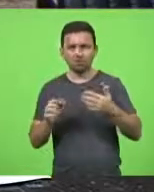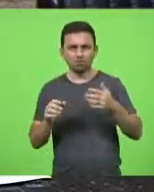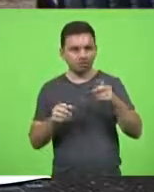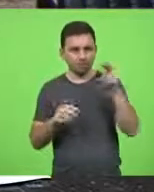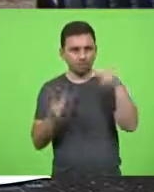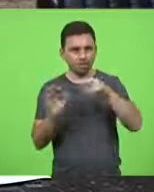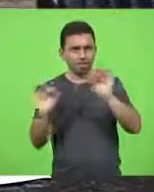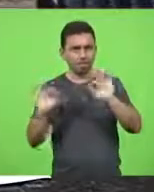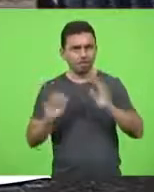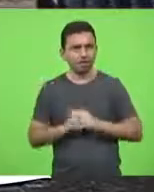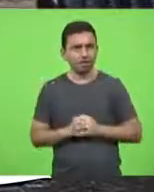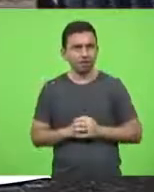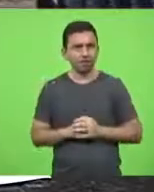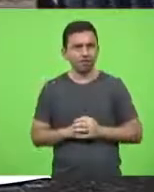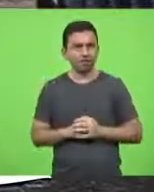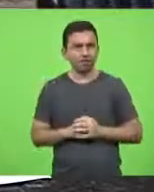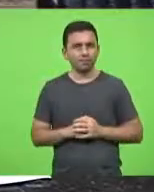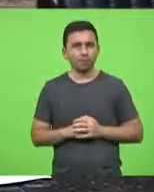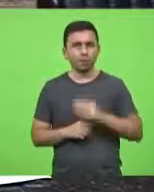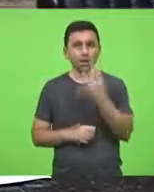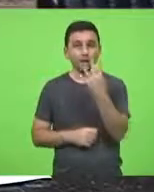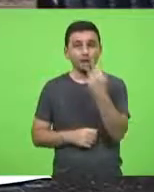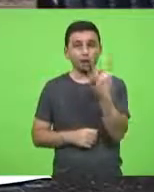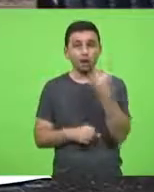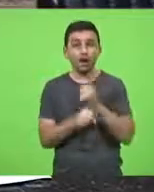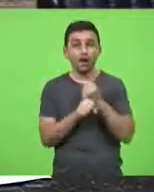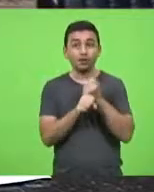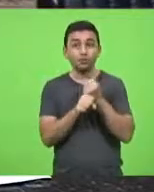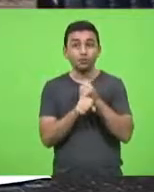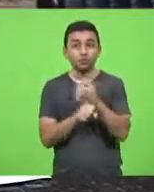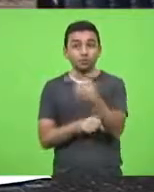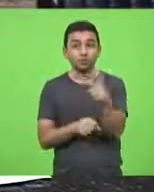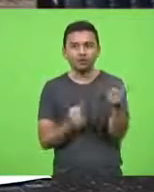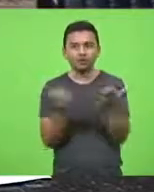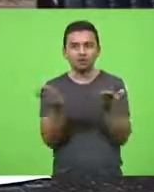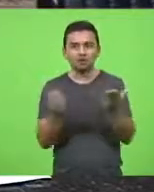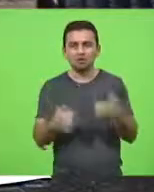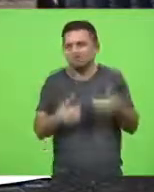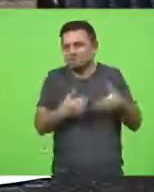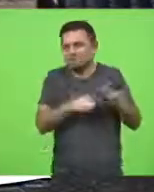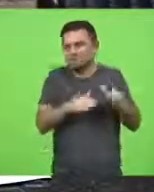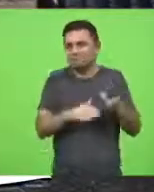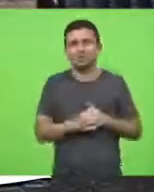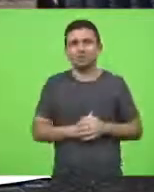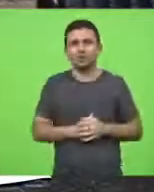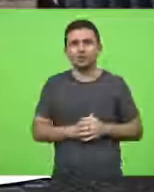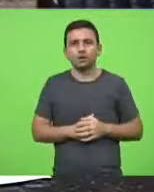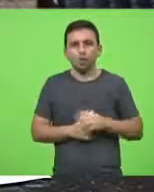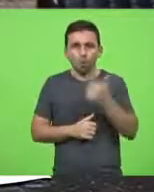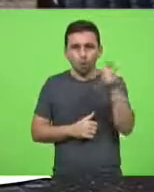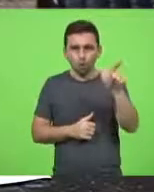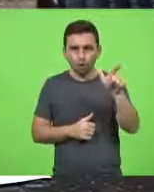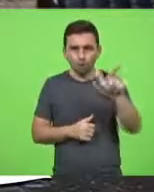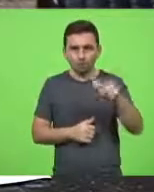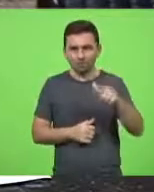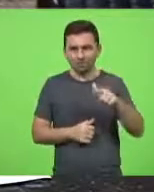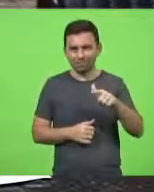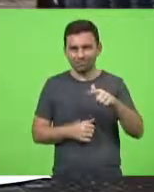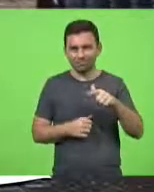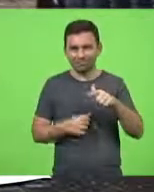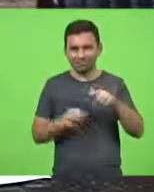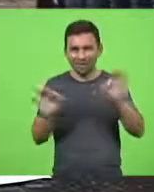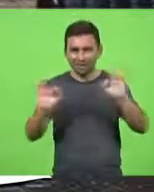41 anos, sem licitação. Ninguém liga para isso. Como assim? Nenhum outro deputado se sensibiliza com isso? Vê